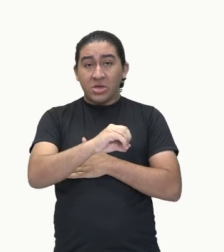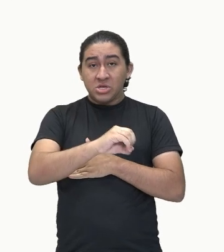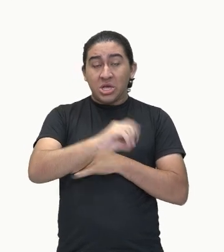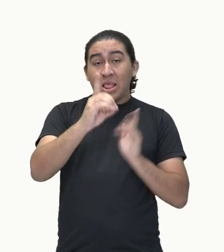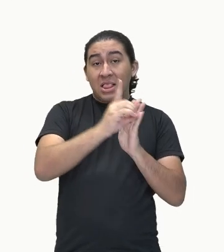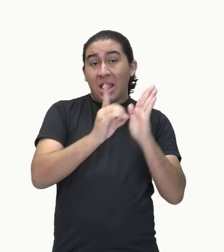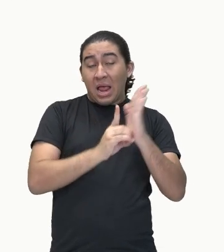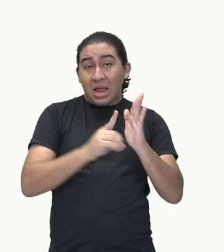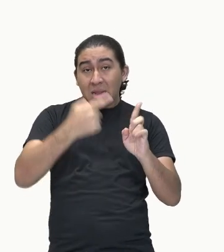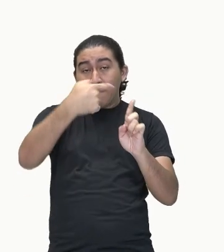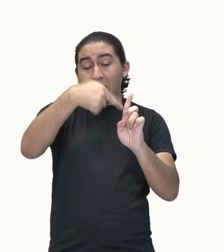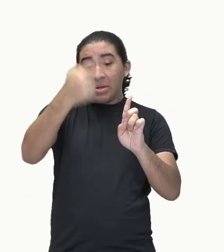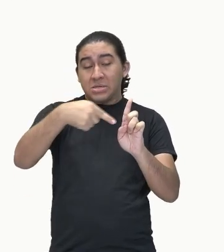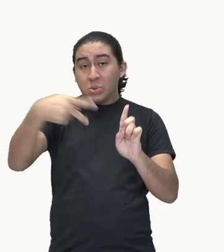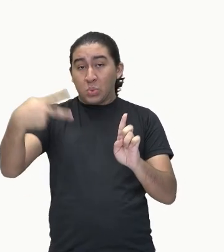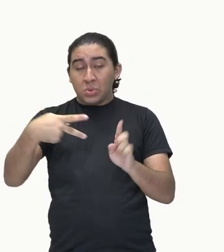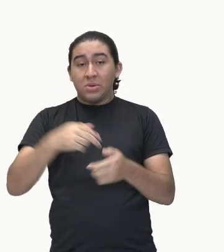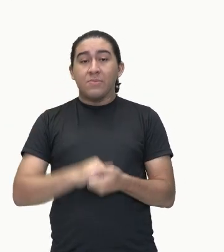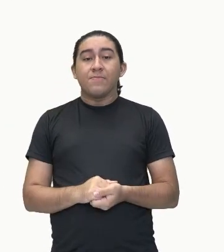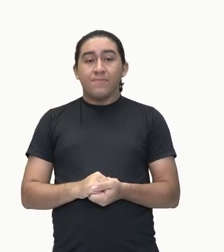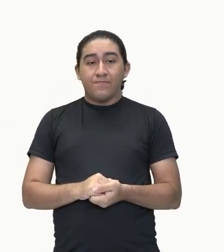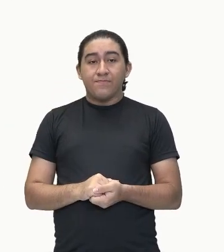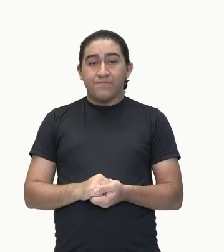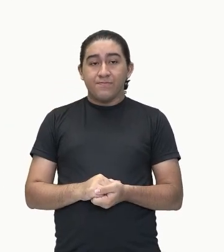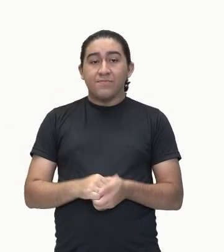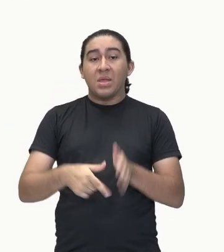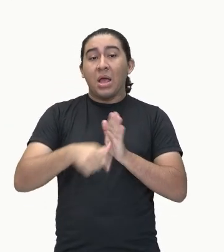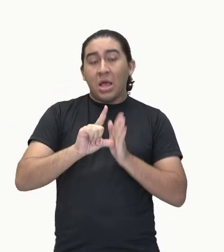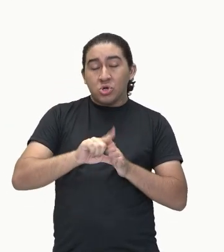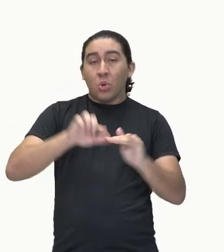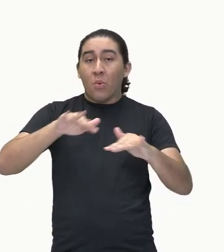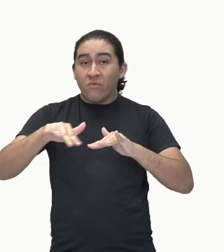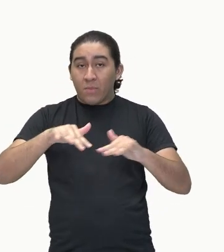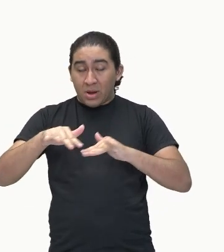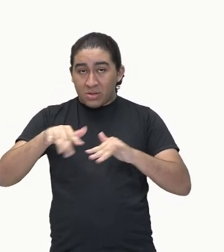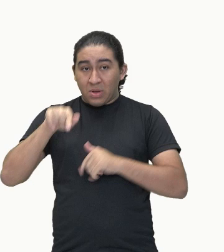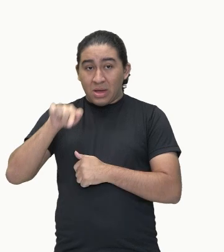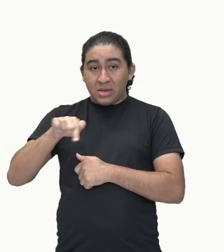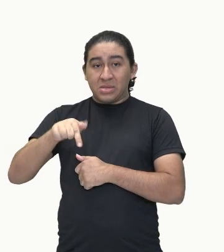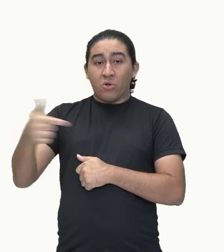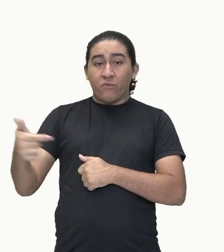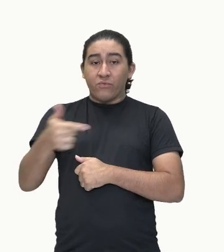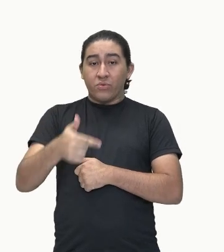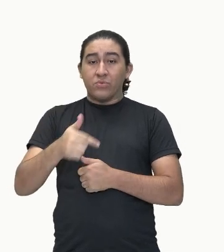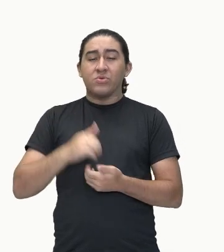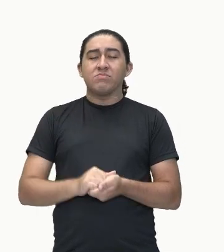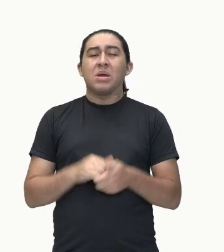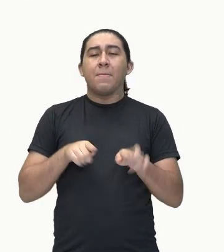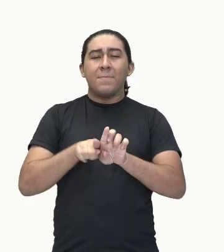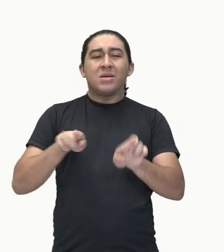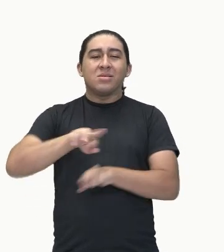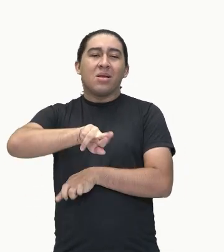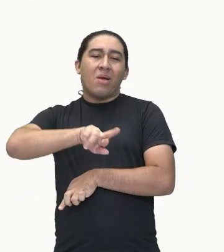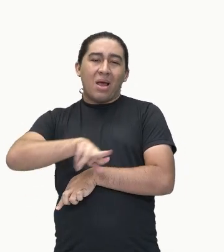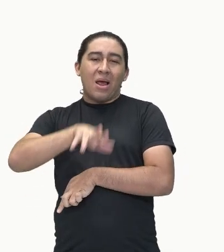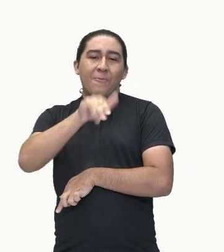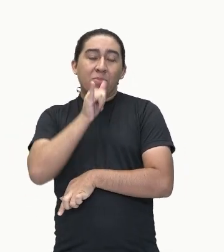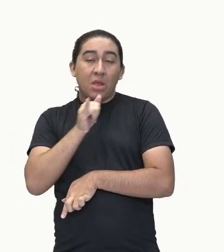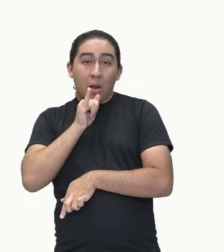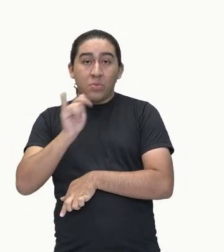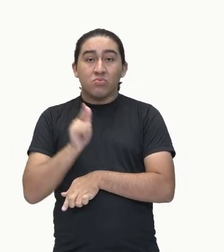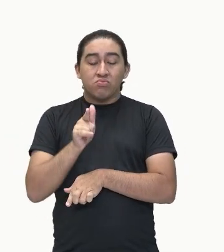precedendo o movimento modernista de 22. Na verdade, o pré-modernismo não corresponde a uma